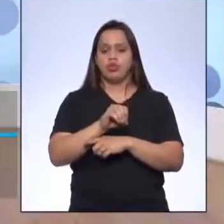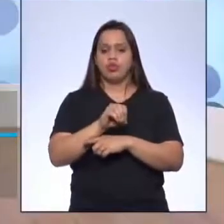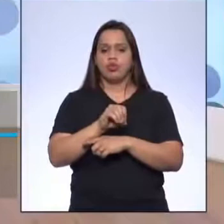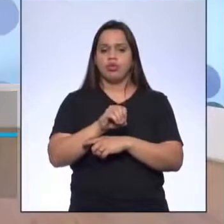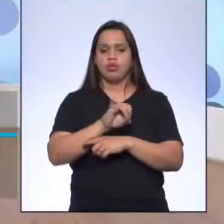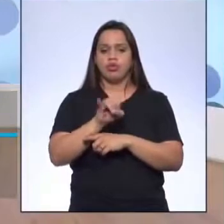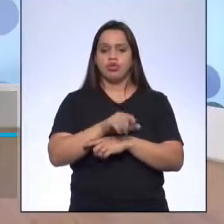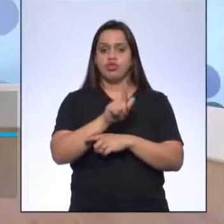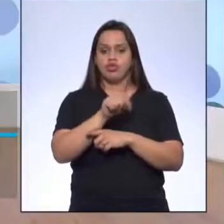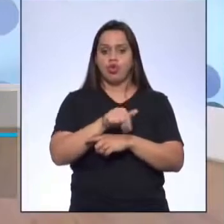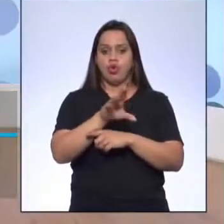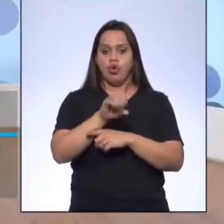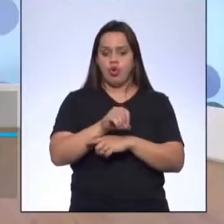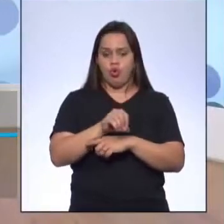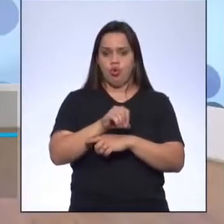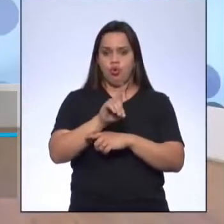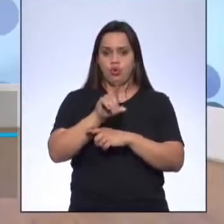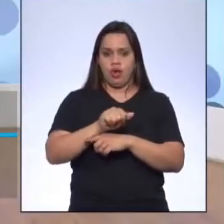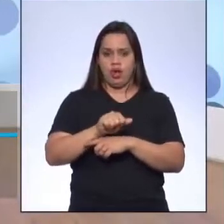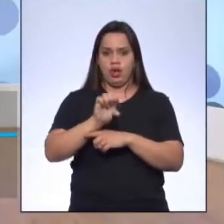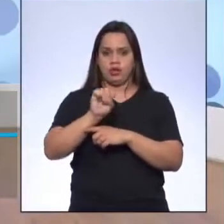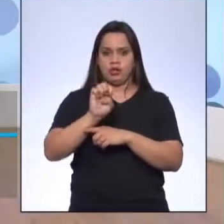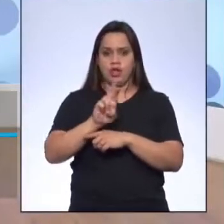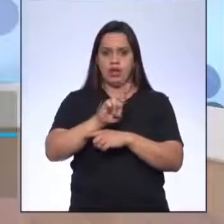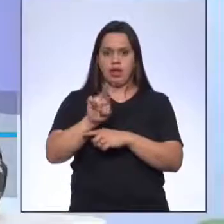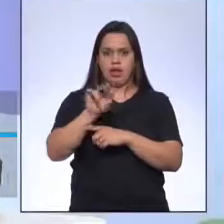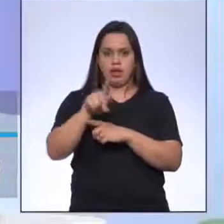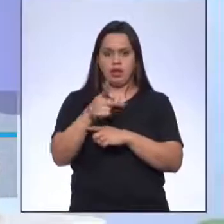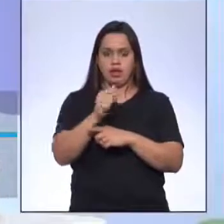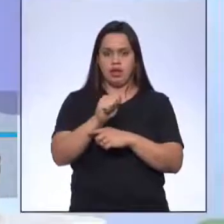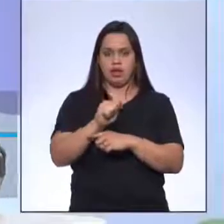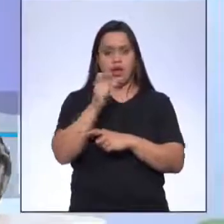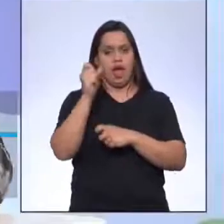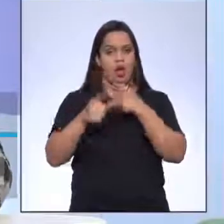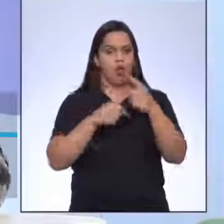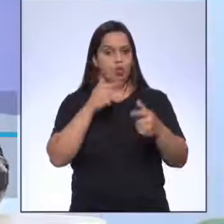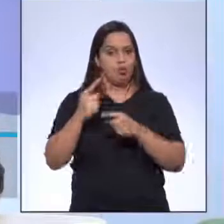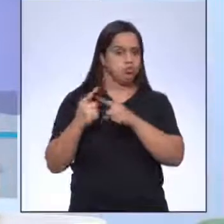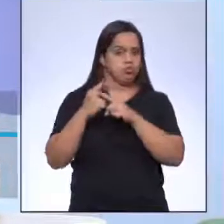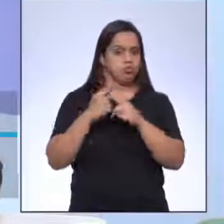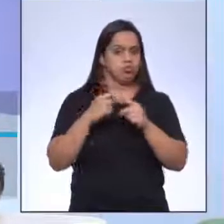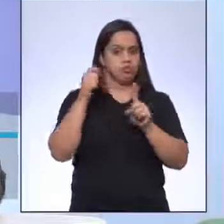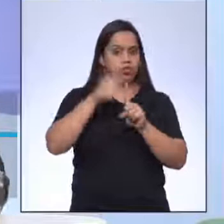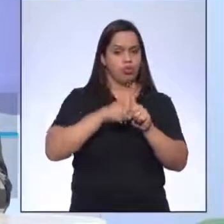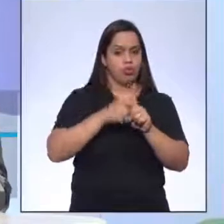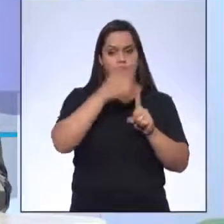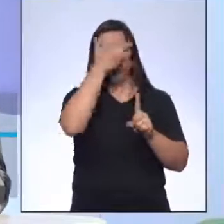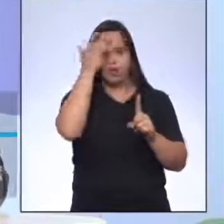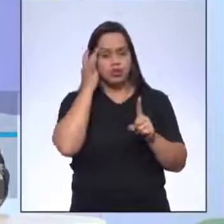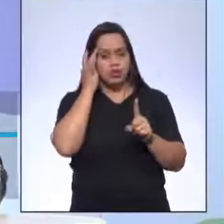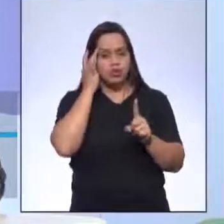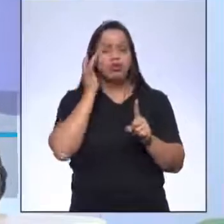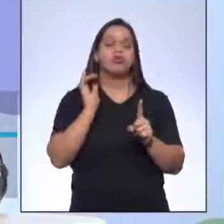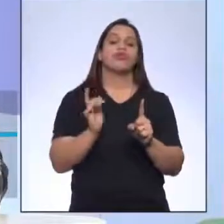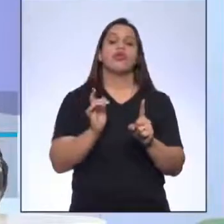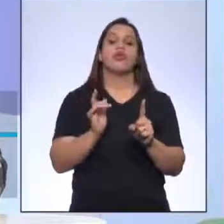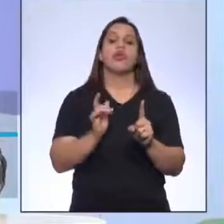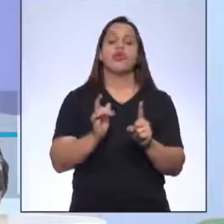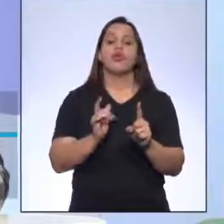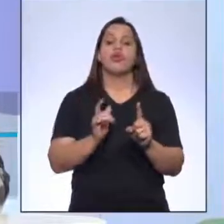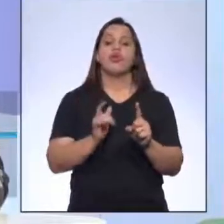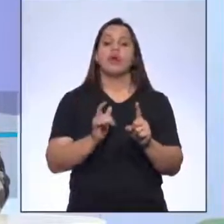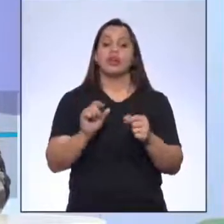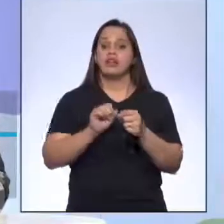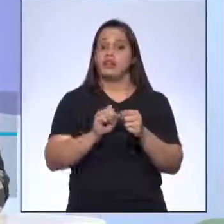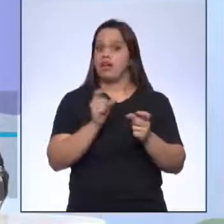jongo da Serrinha, onde, né, algumas vezes aí durante o mês, as pessoas se reúnem para jogar o jongo. Né? Eles falam que é um